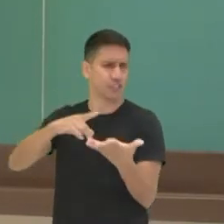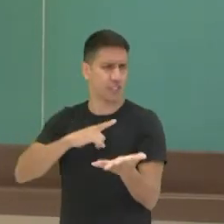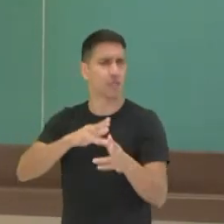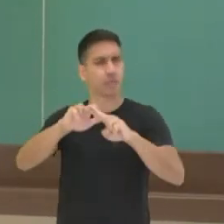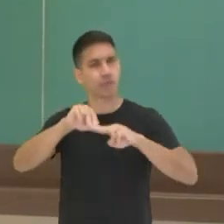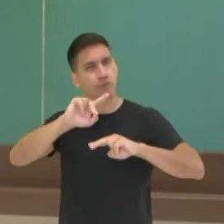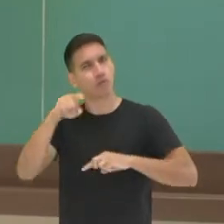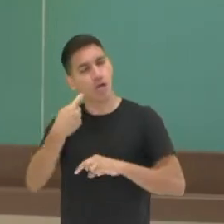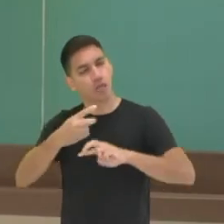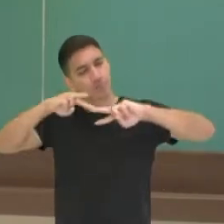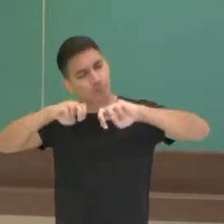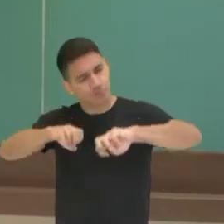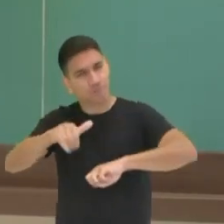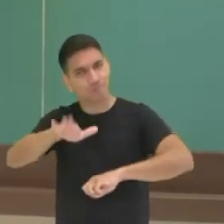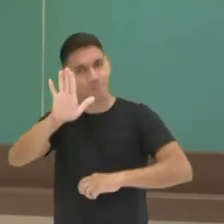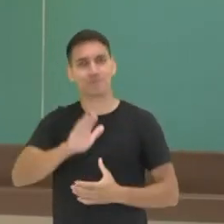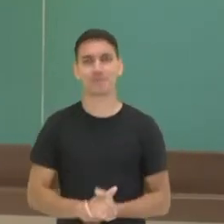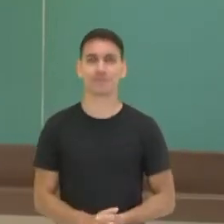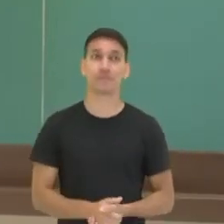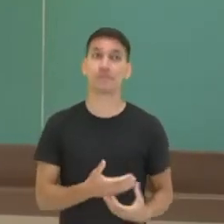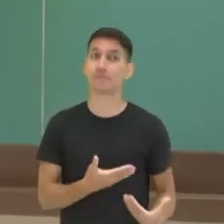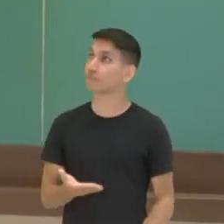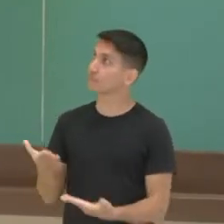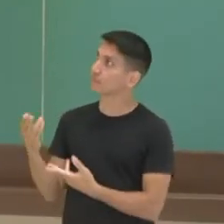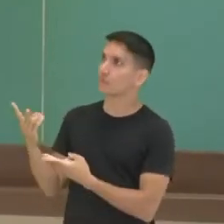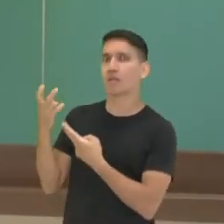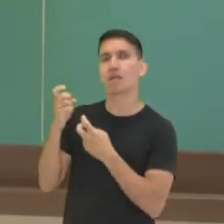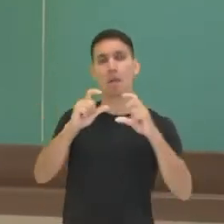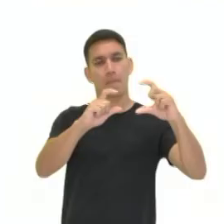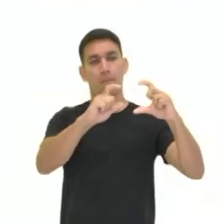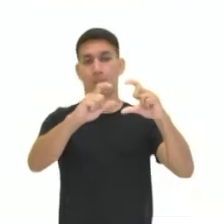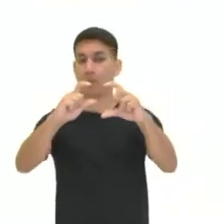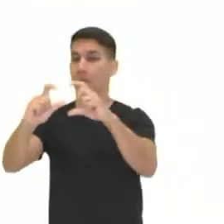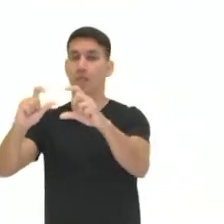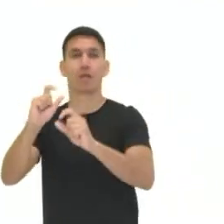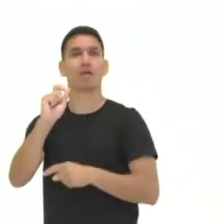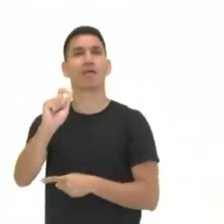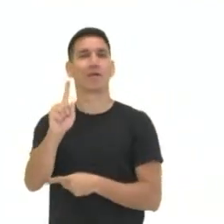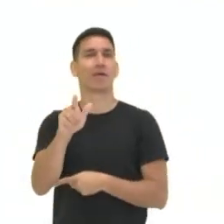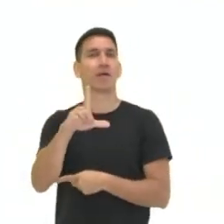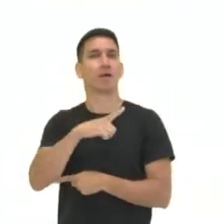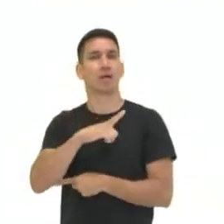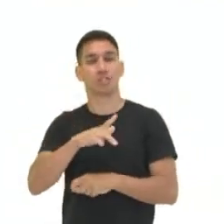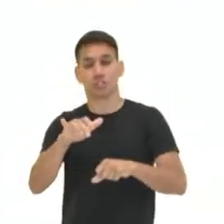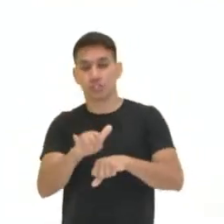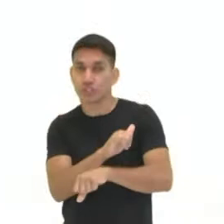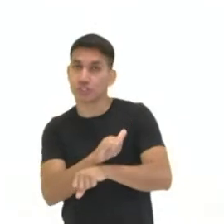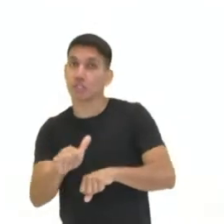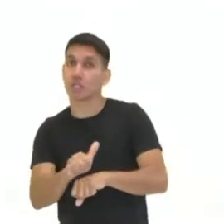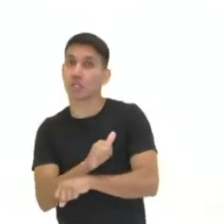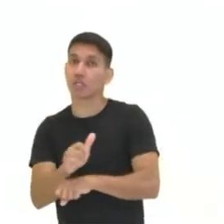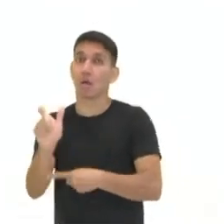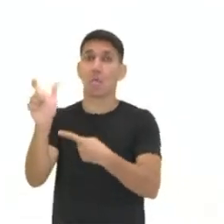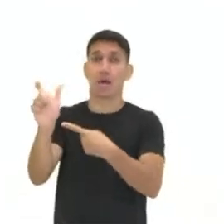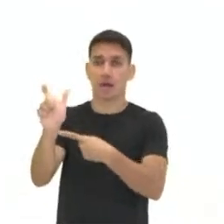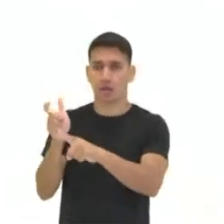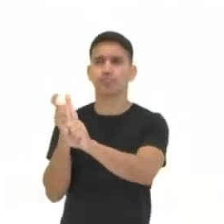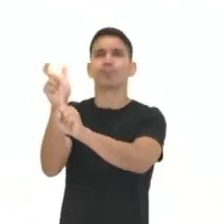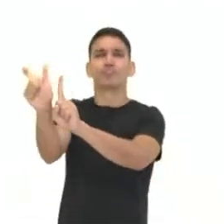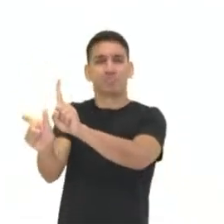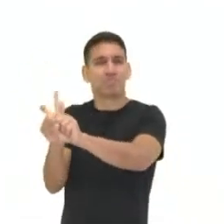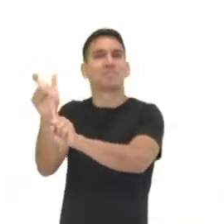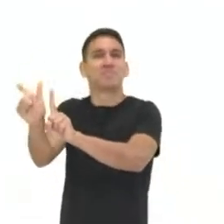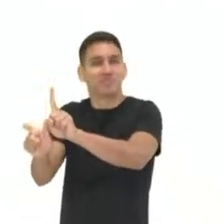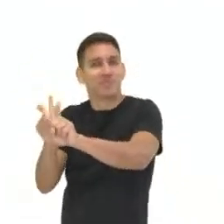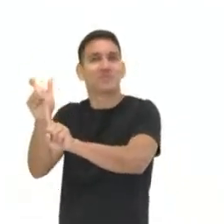vai analisar. Observem aqui que as tirinhas, elas têm recursos verbais, que são as palavras que se apresentam